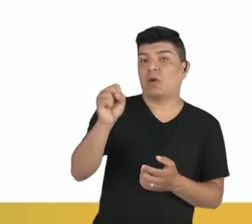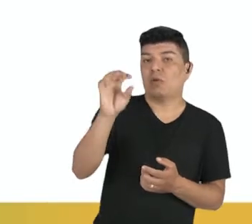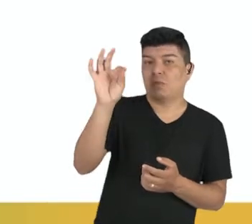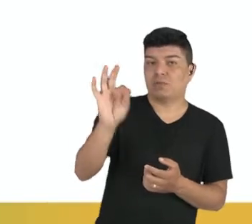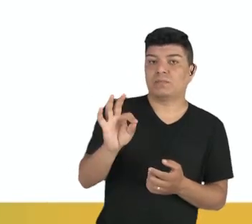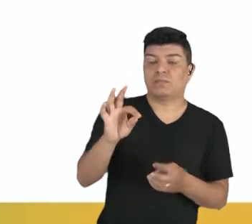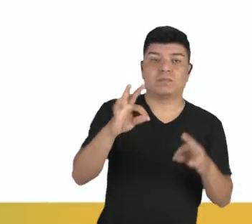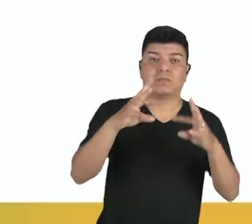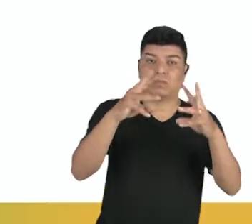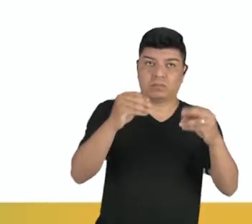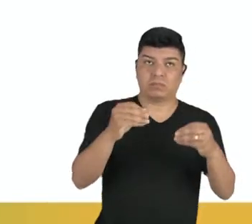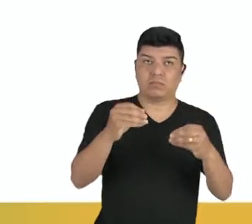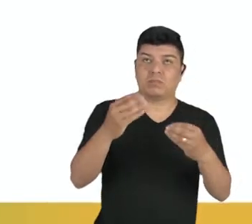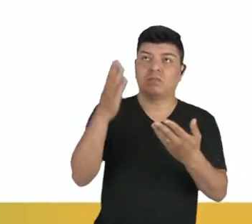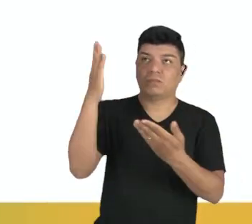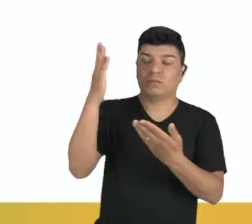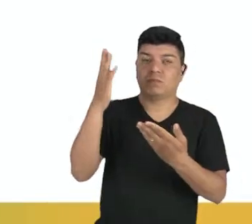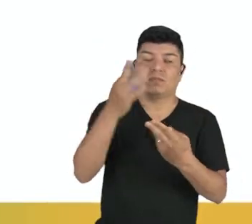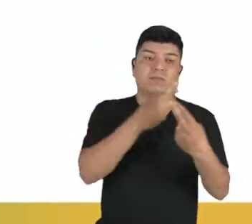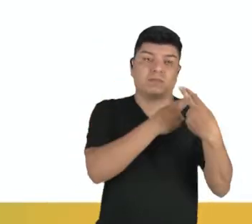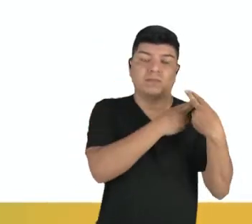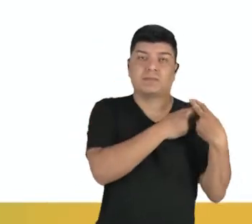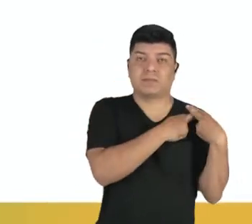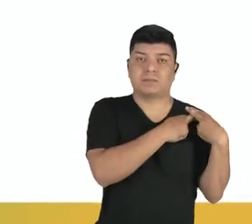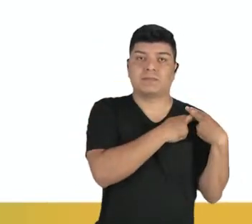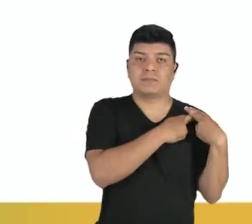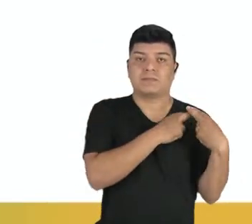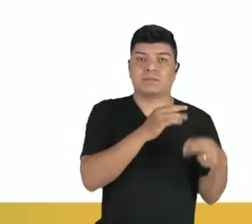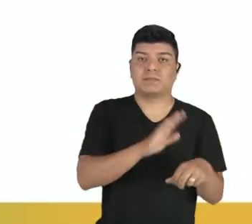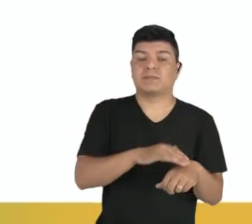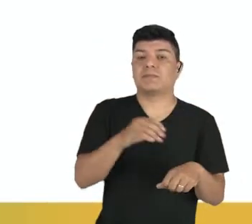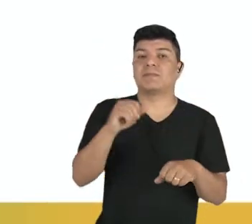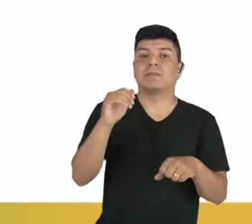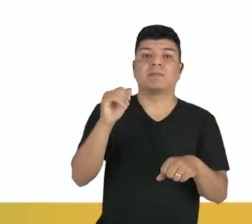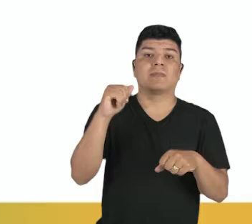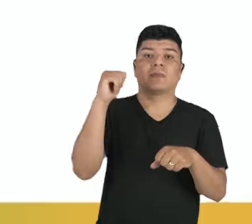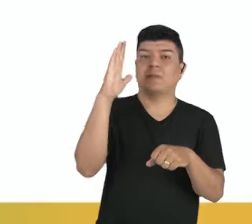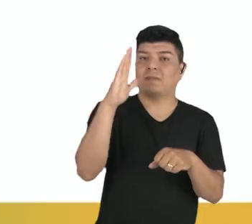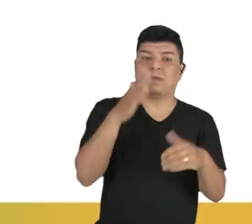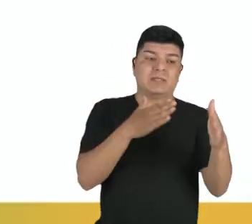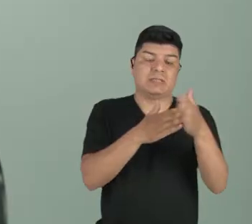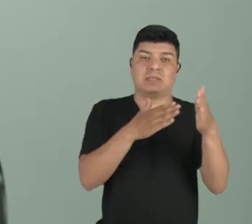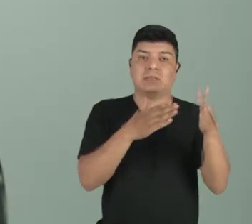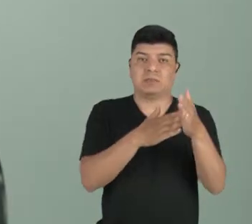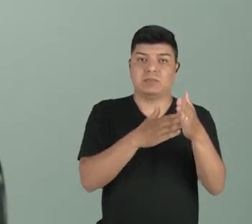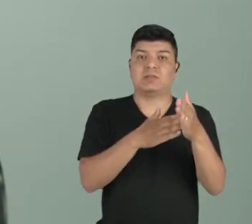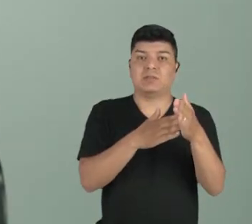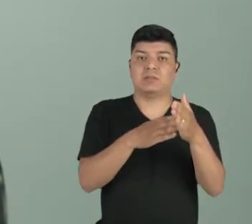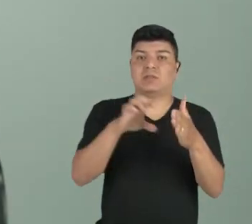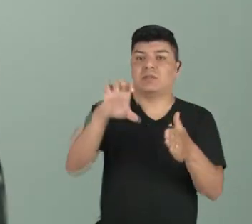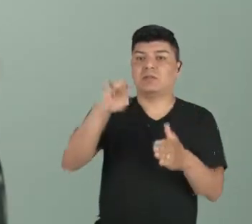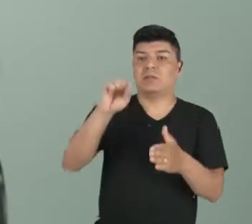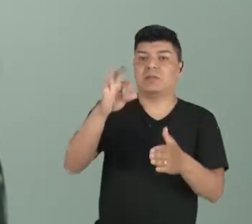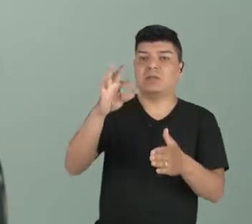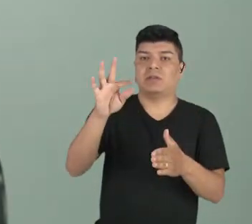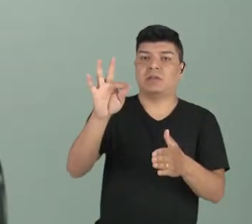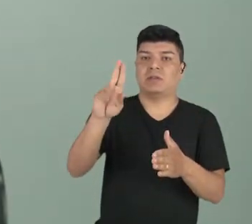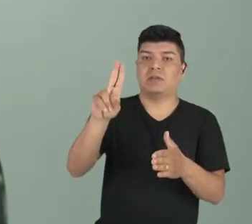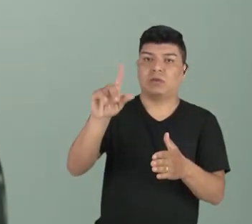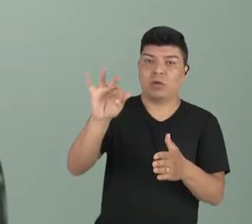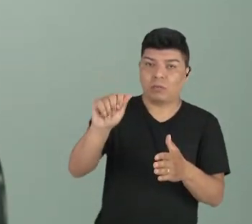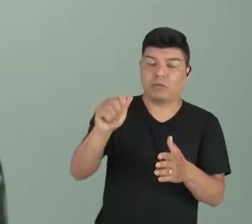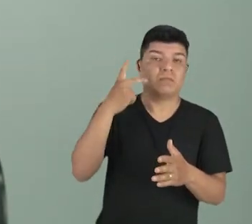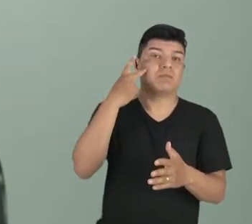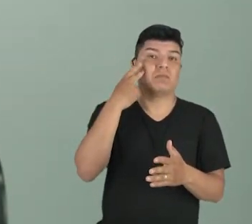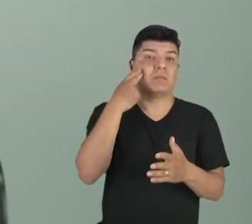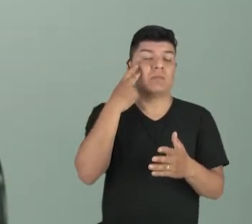são responsáveis pela questão de agravar o efeito estufa, de impedir que o efeito estufa seja de forma natural